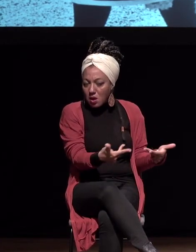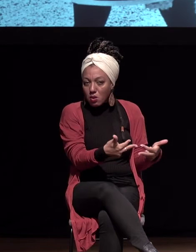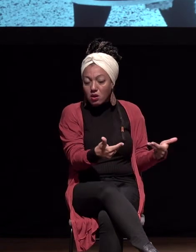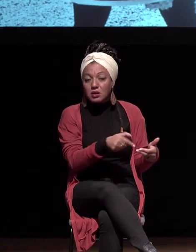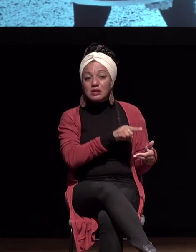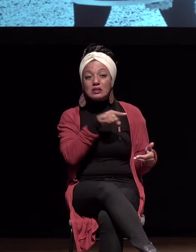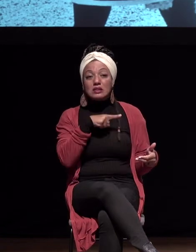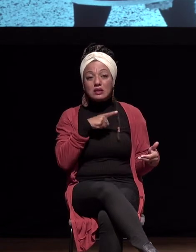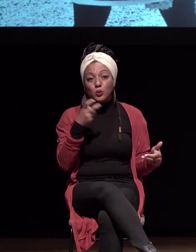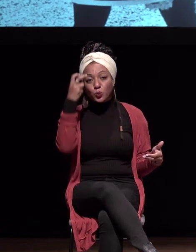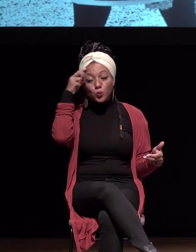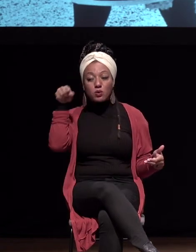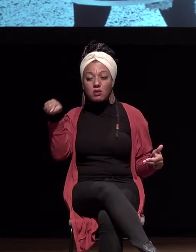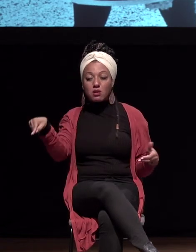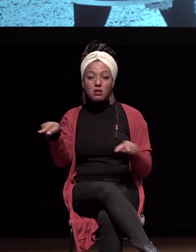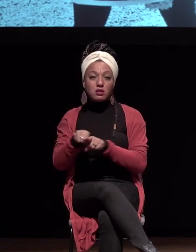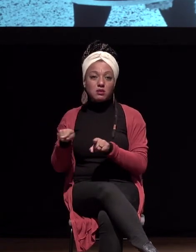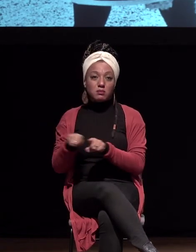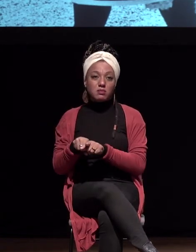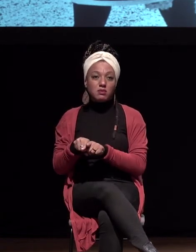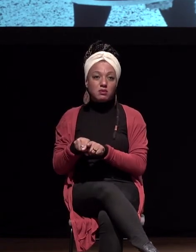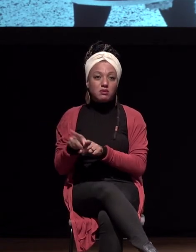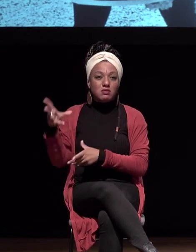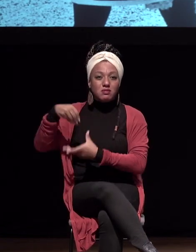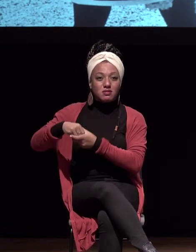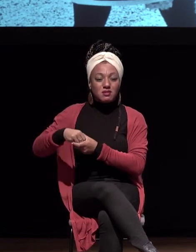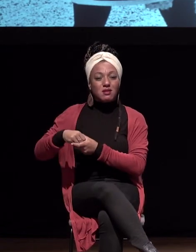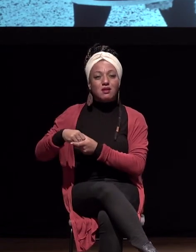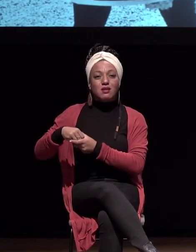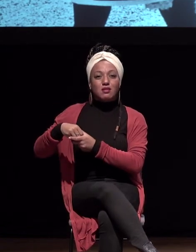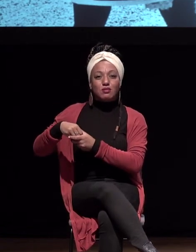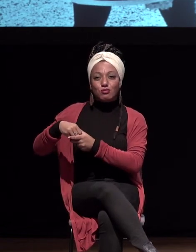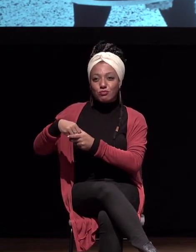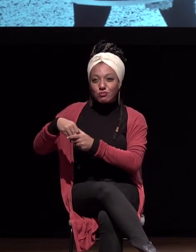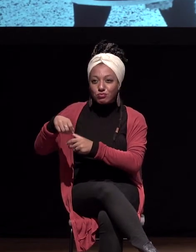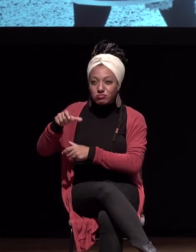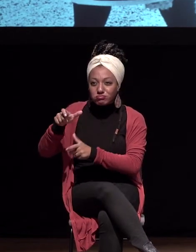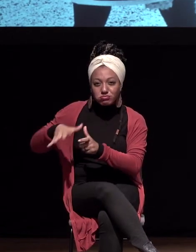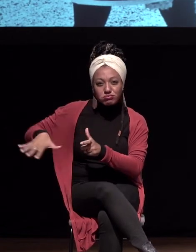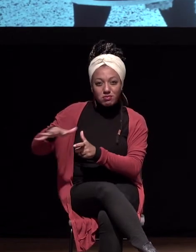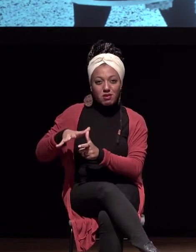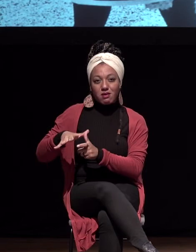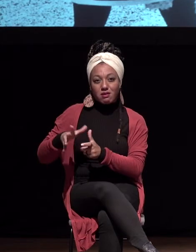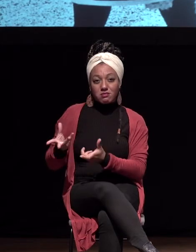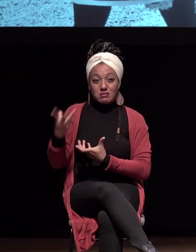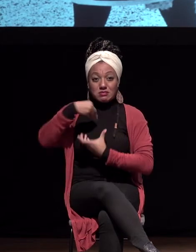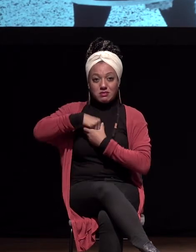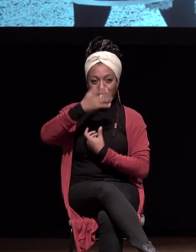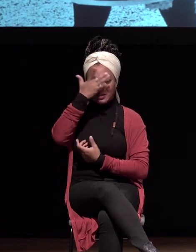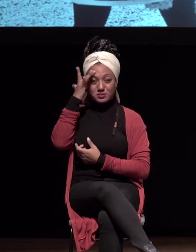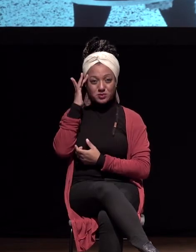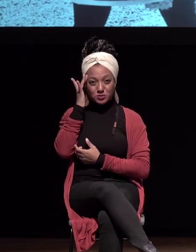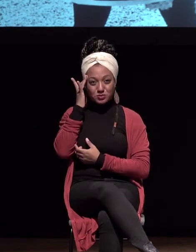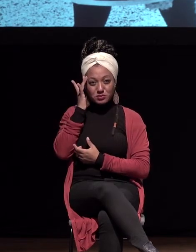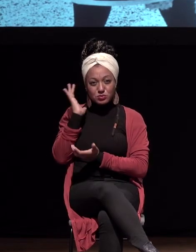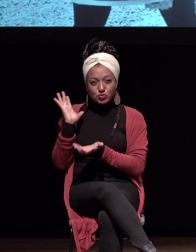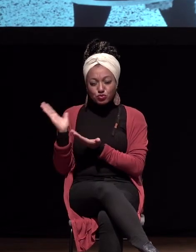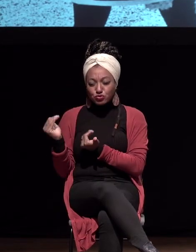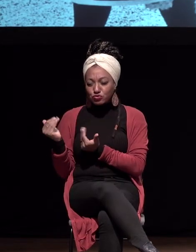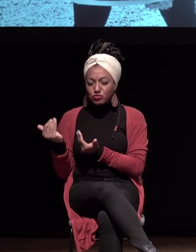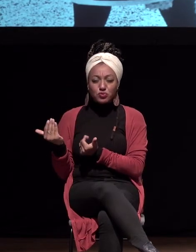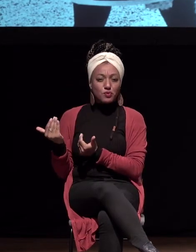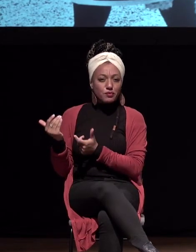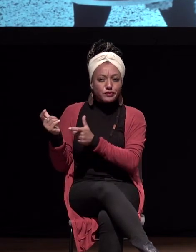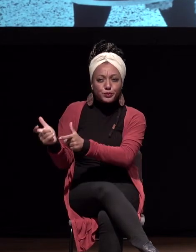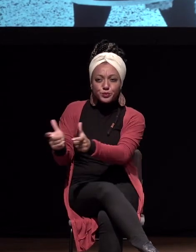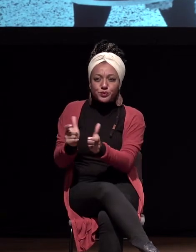e a cultura está lá fora, está nas pessoas, é manifesta no gosto das pessoas, é produzida diariamente pelas pessoas, pela juventude, em todos os lugares, em todos